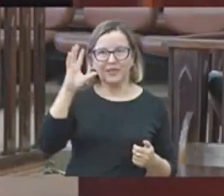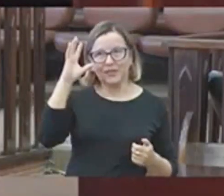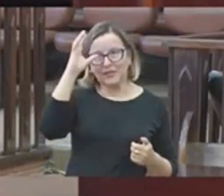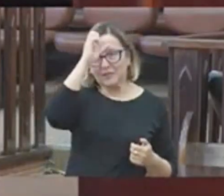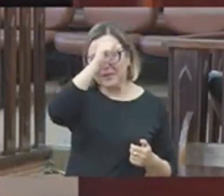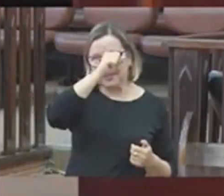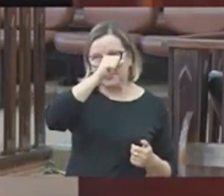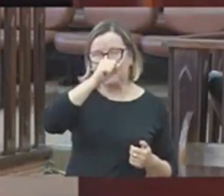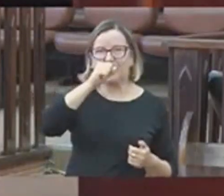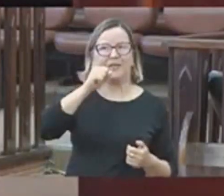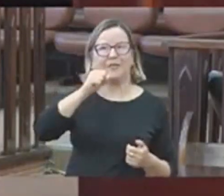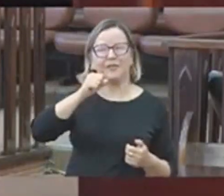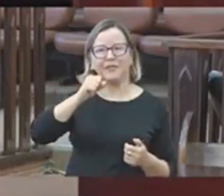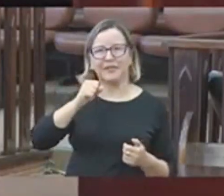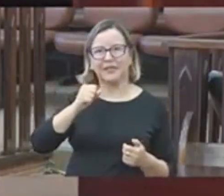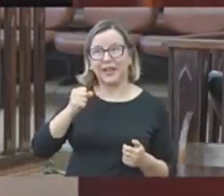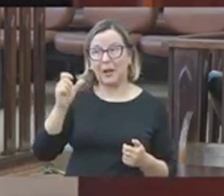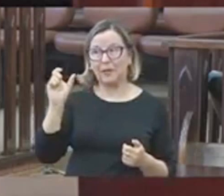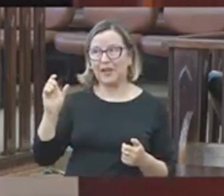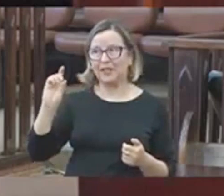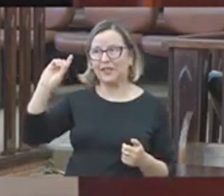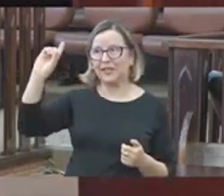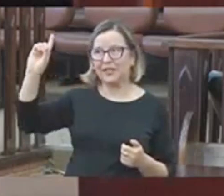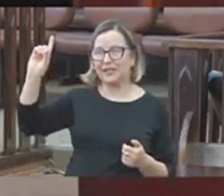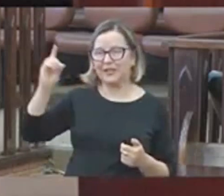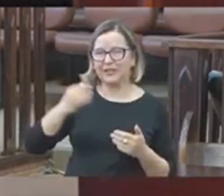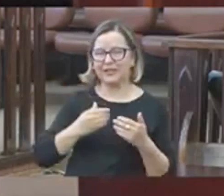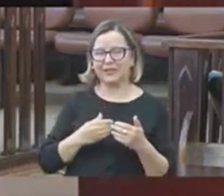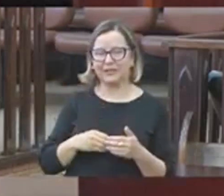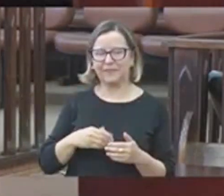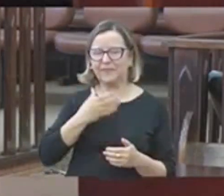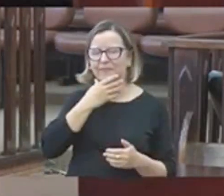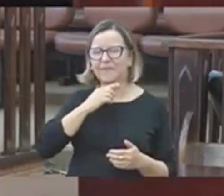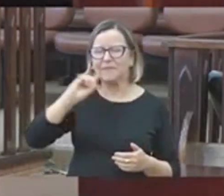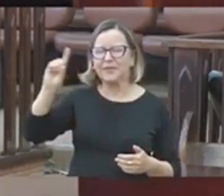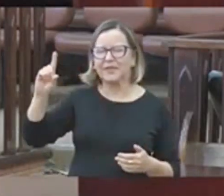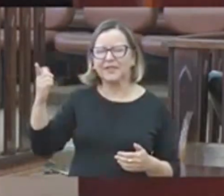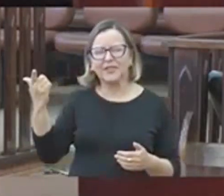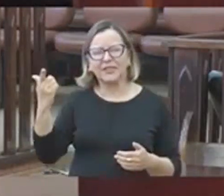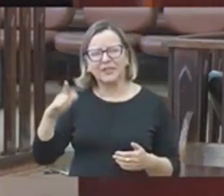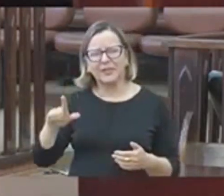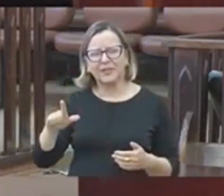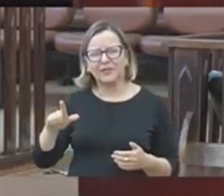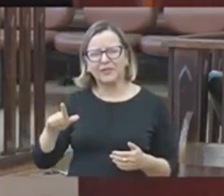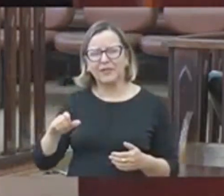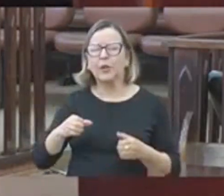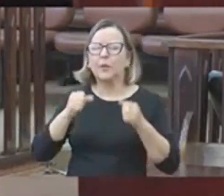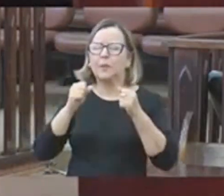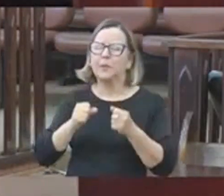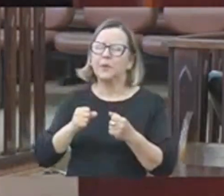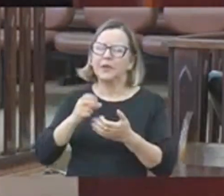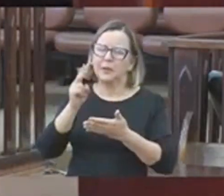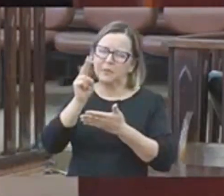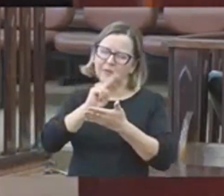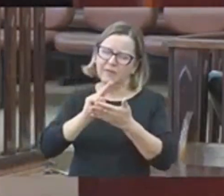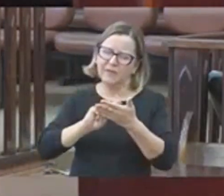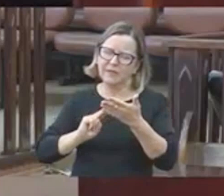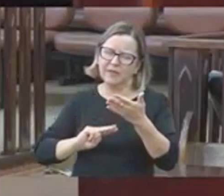Santo através da palavra de Deus. Pai, mais uma vez podemos abrir a Tua palavra